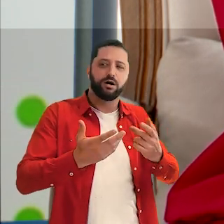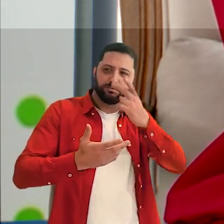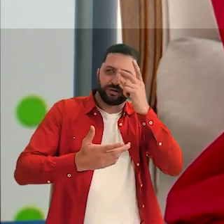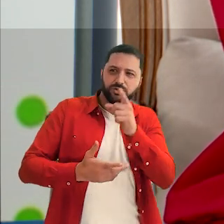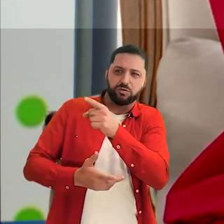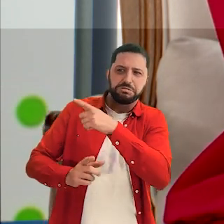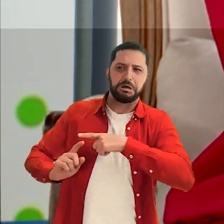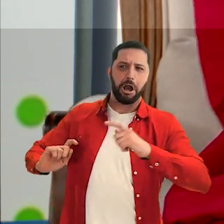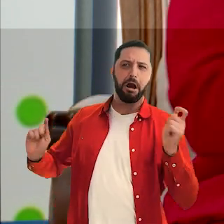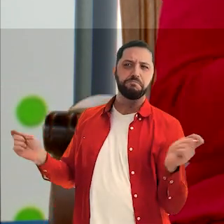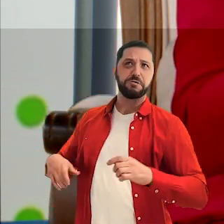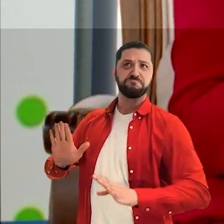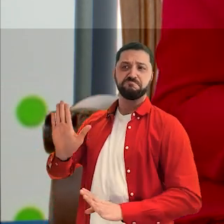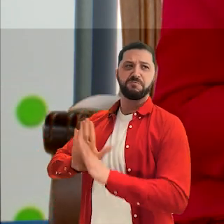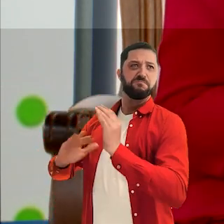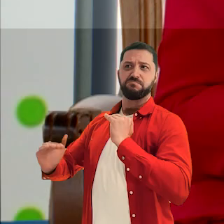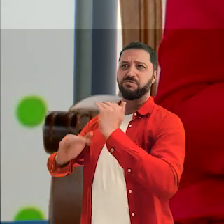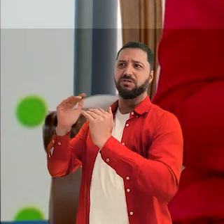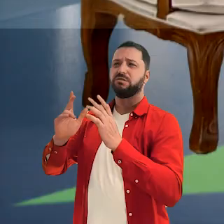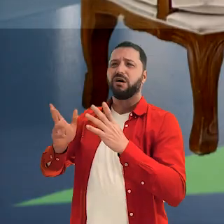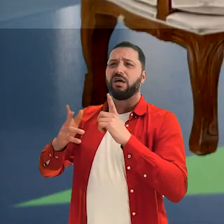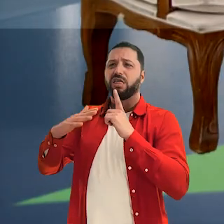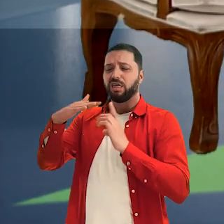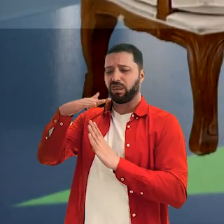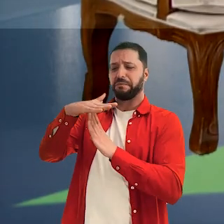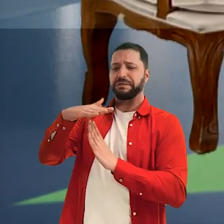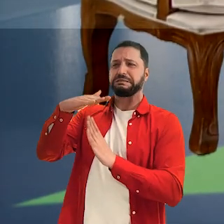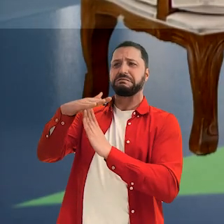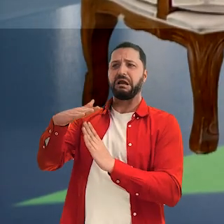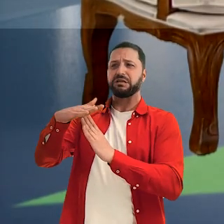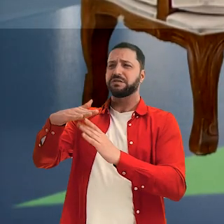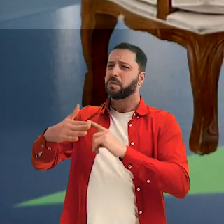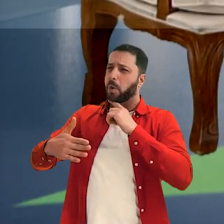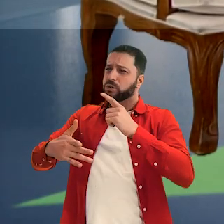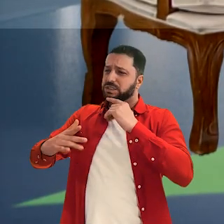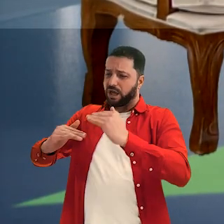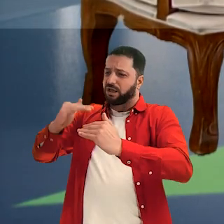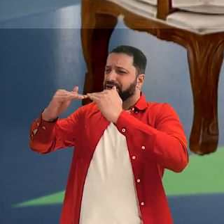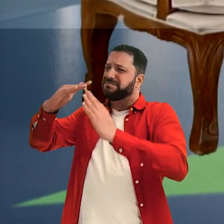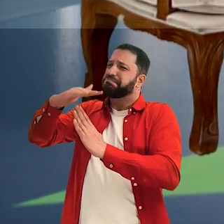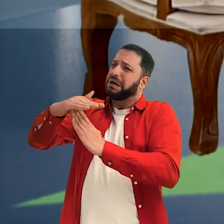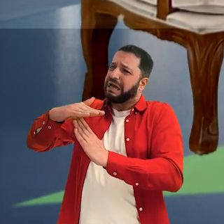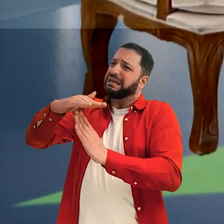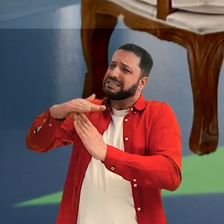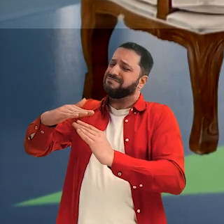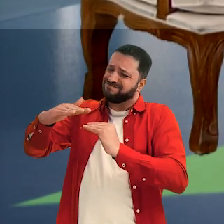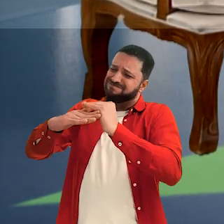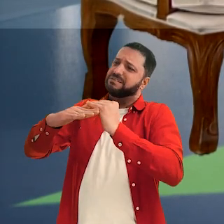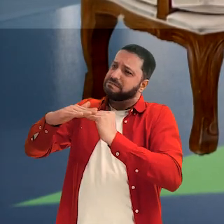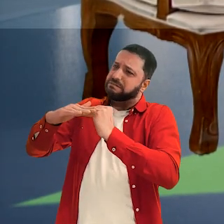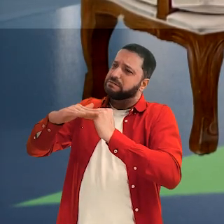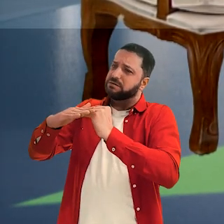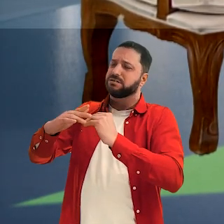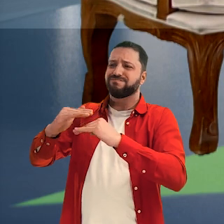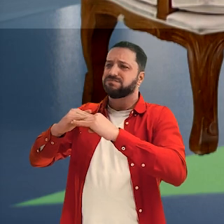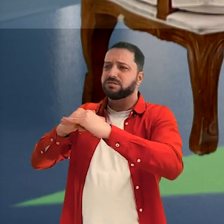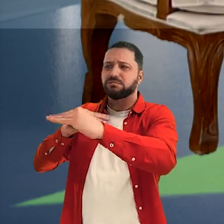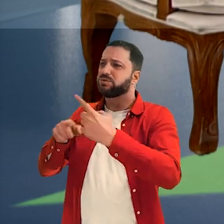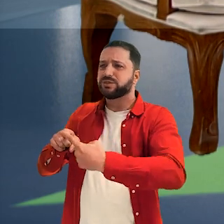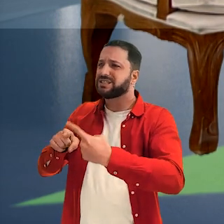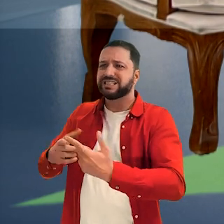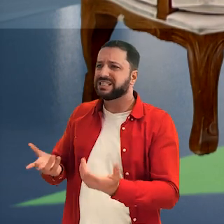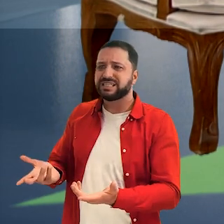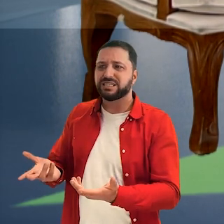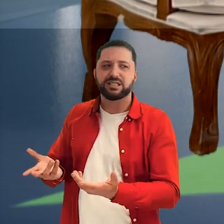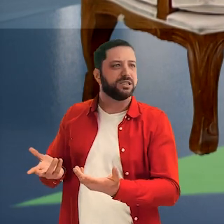ver pessoas com potencial tão gigantesco e tão limitada nos seus resultados. E resultados não só na vida pessoal, profissional,